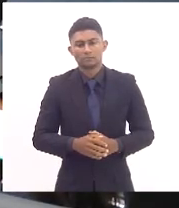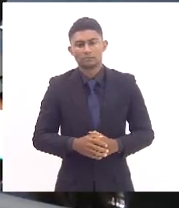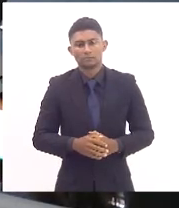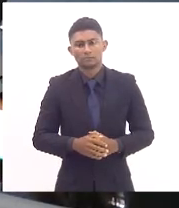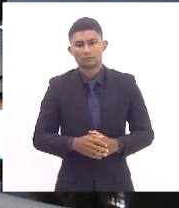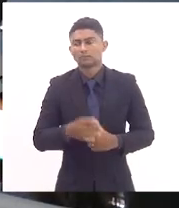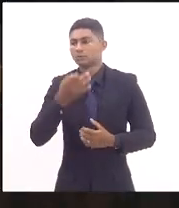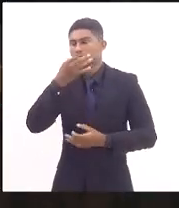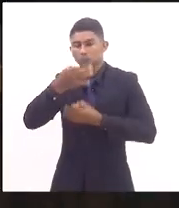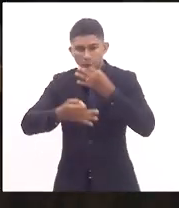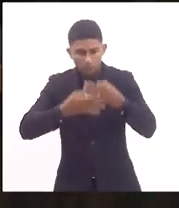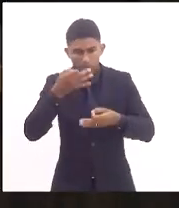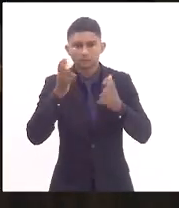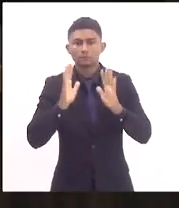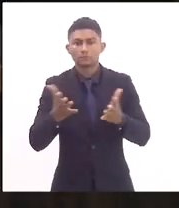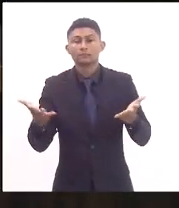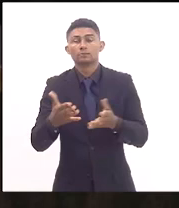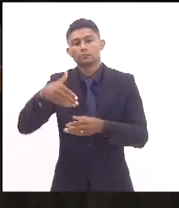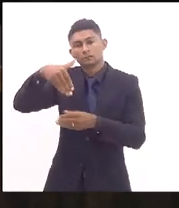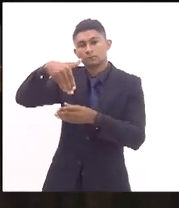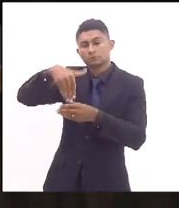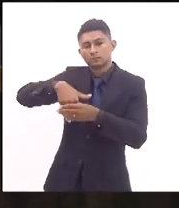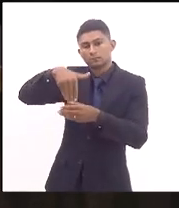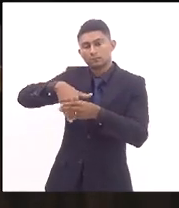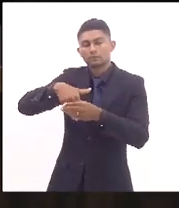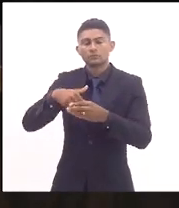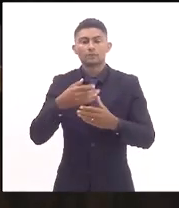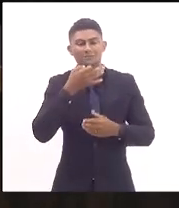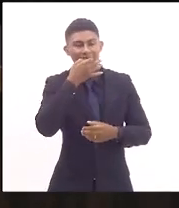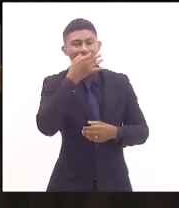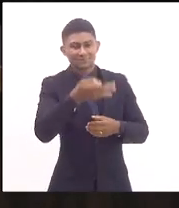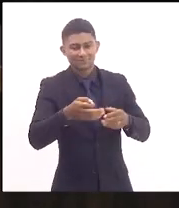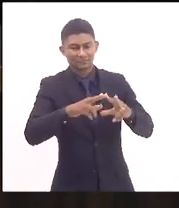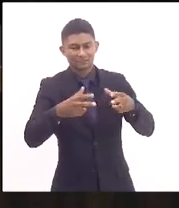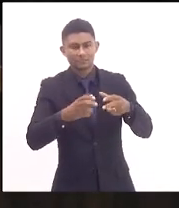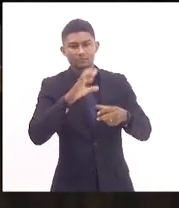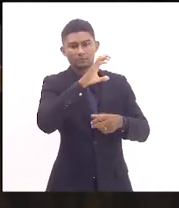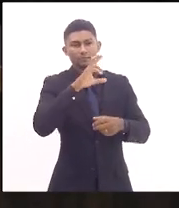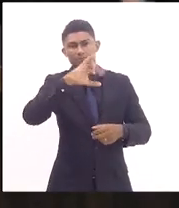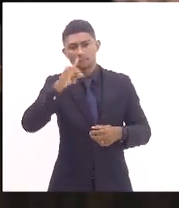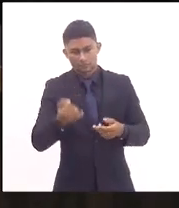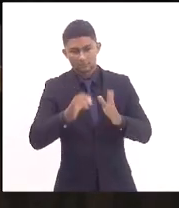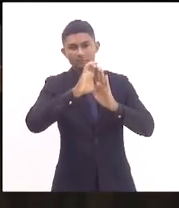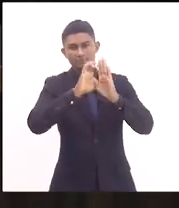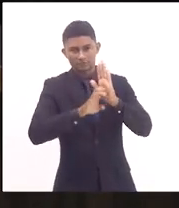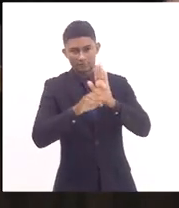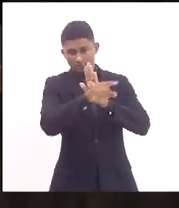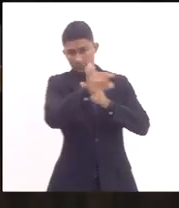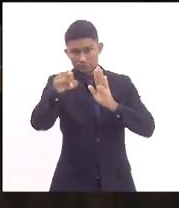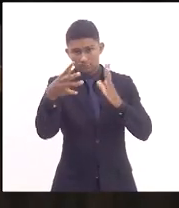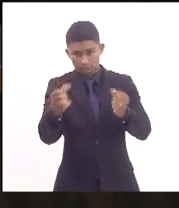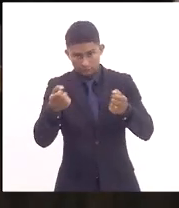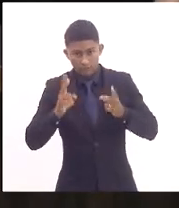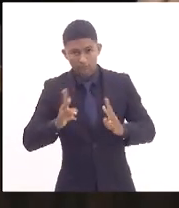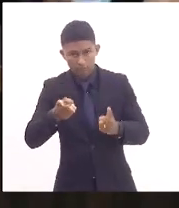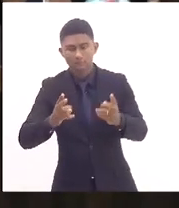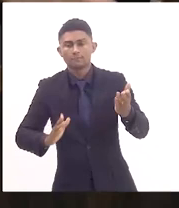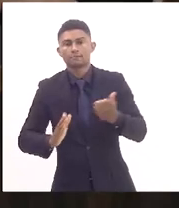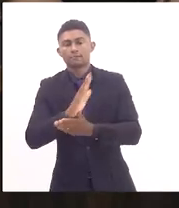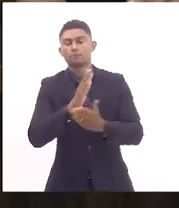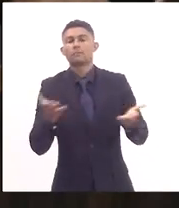e os pareceres emitidos em votação parecer da comissão de construção Justiça ou emenda Deus que a prova permaneçam Como estão